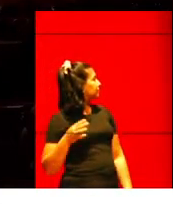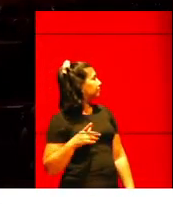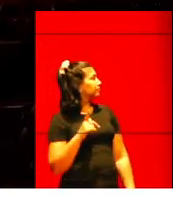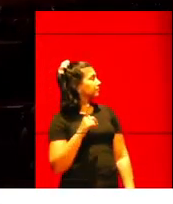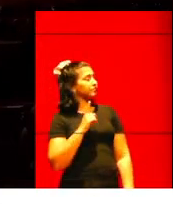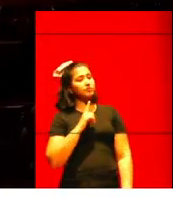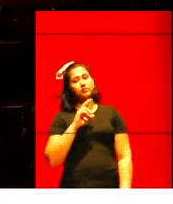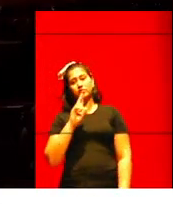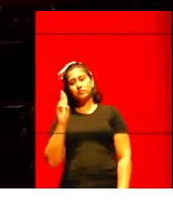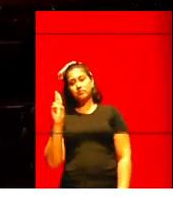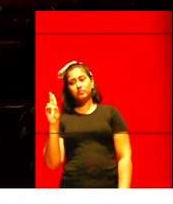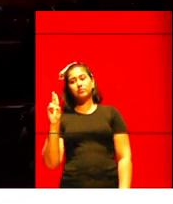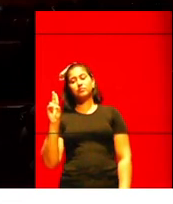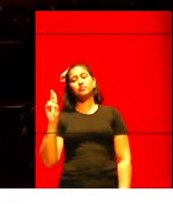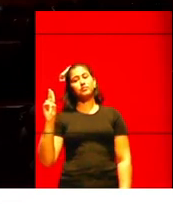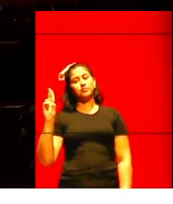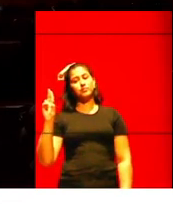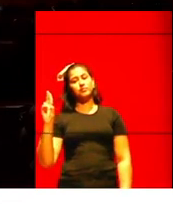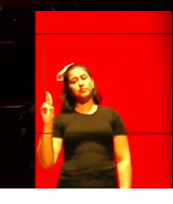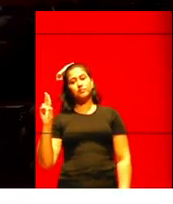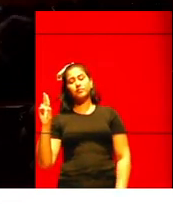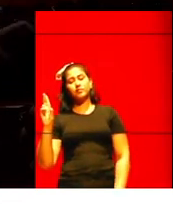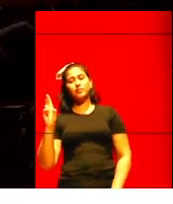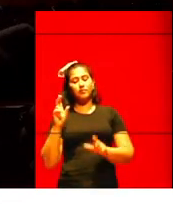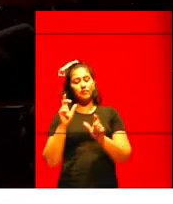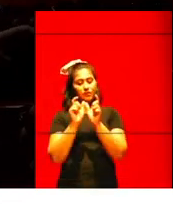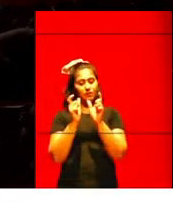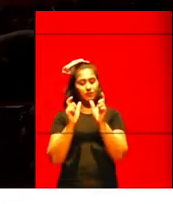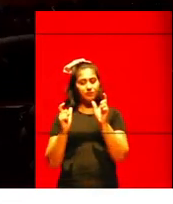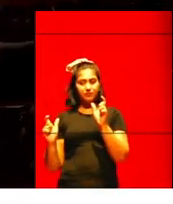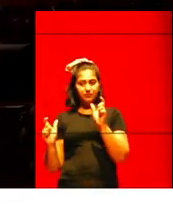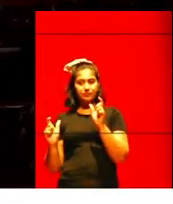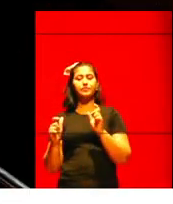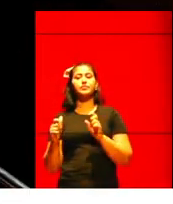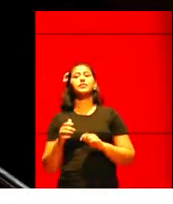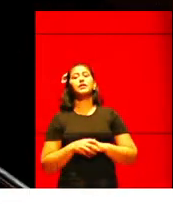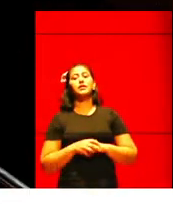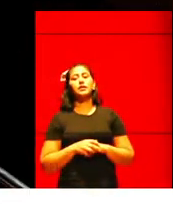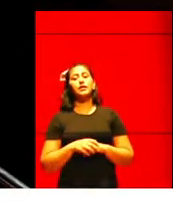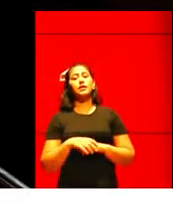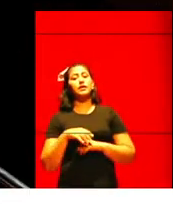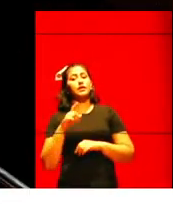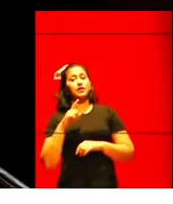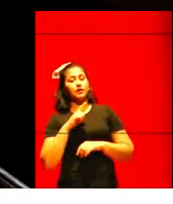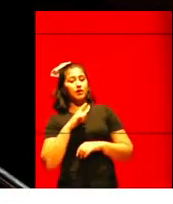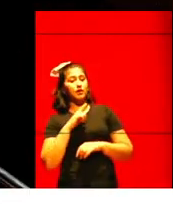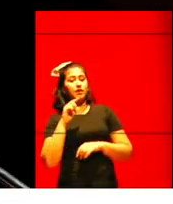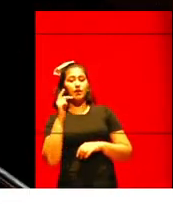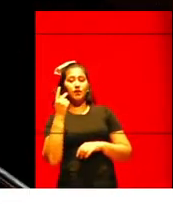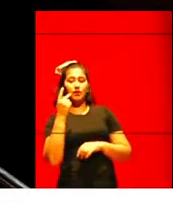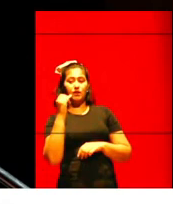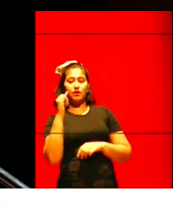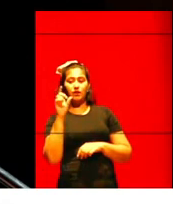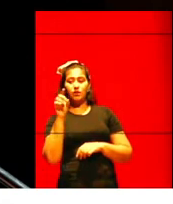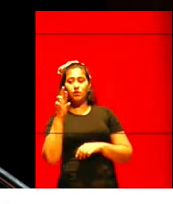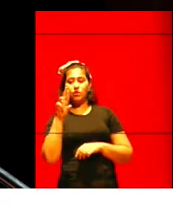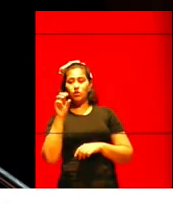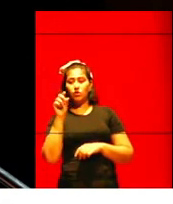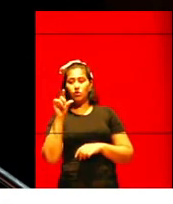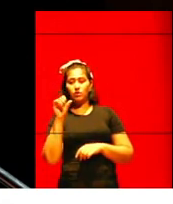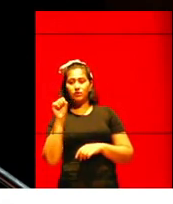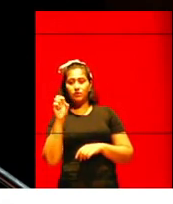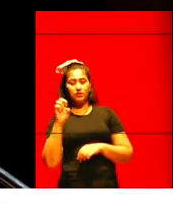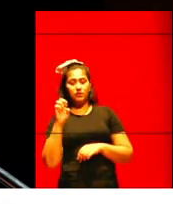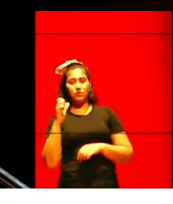uma determinada nomenclatura, certo? Não sofrem hidrólise, o que isso significa? Que eles não vão ser